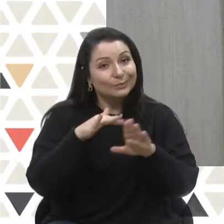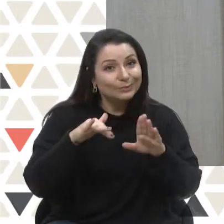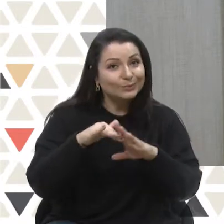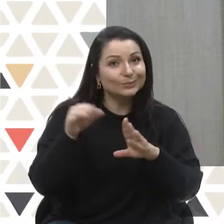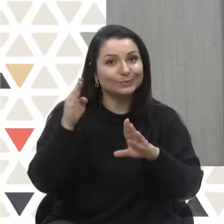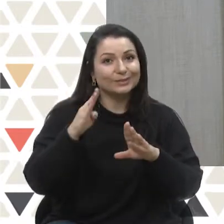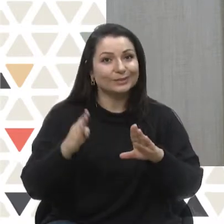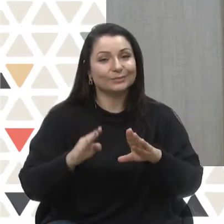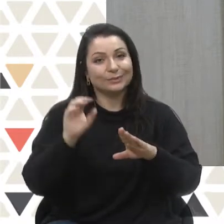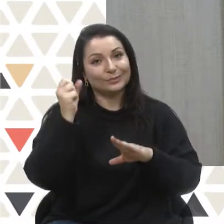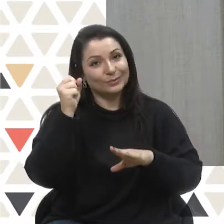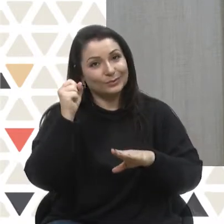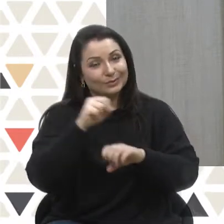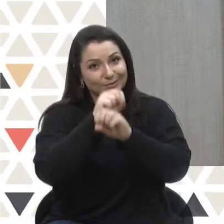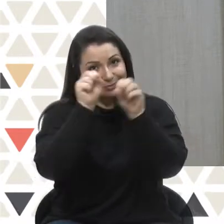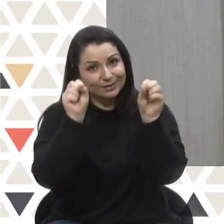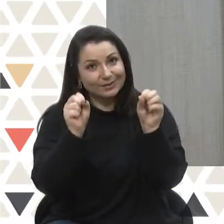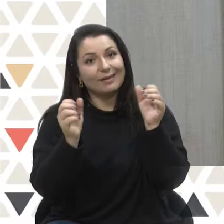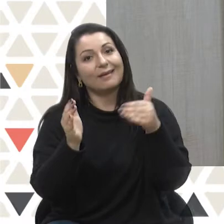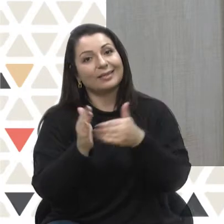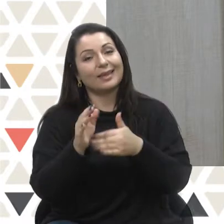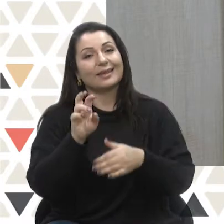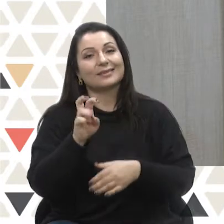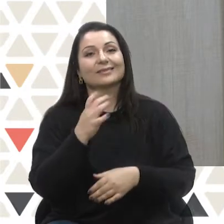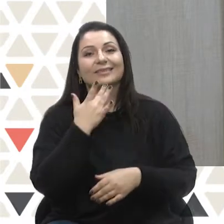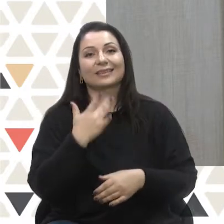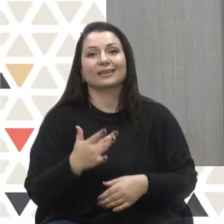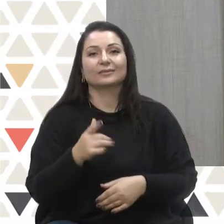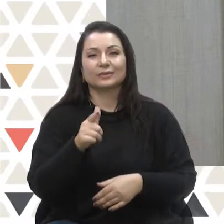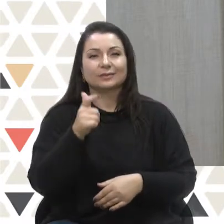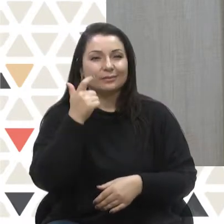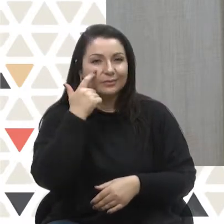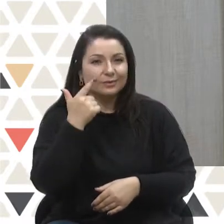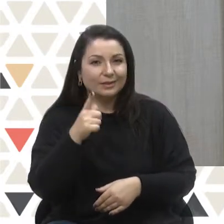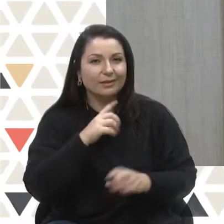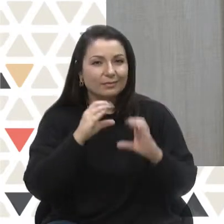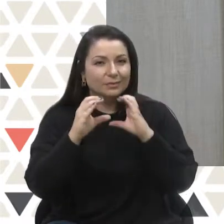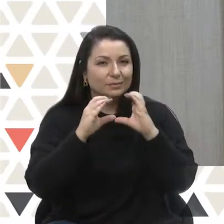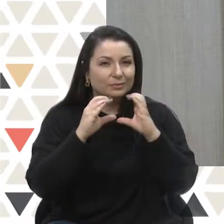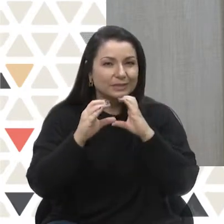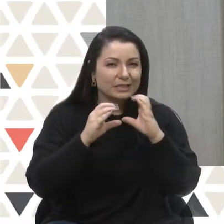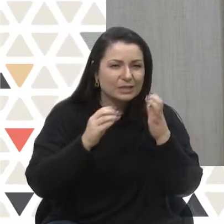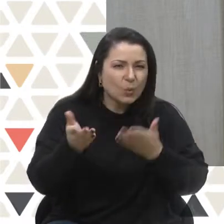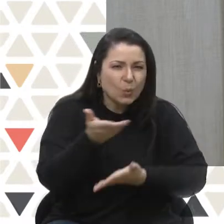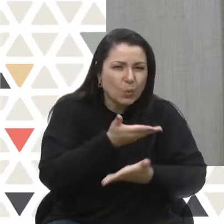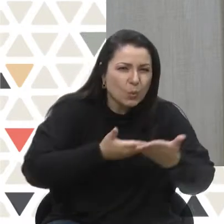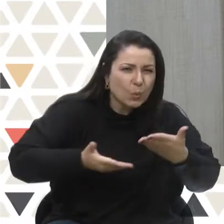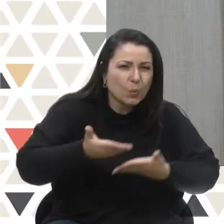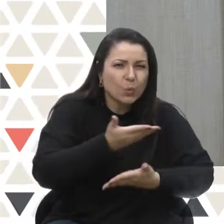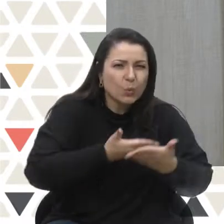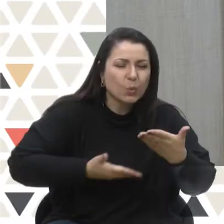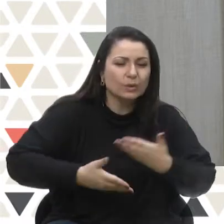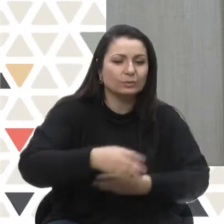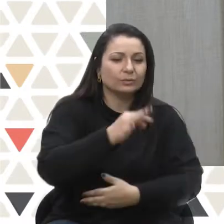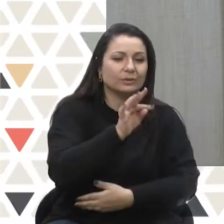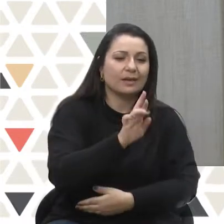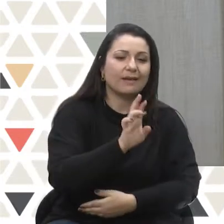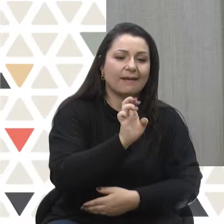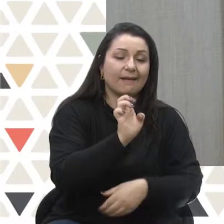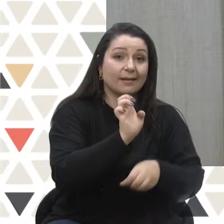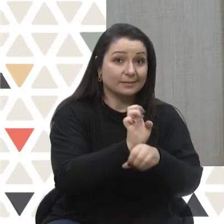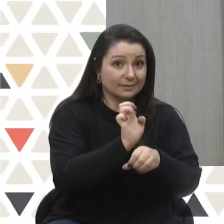e fim da votação em todo o Brasil das 8 horas da manhã às 5:00 da tarde viu só que existe uma comunicação